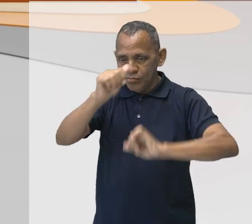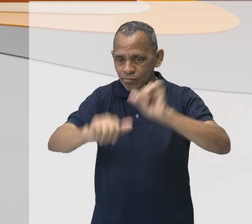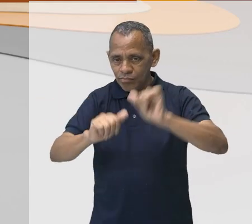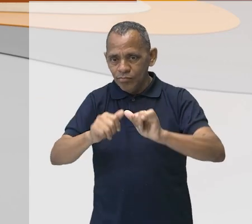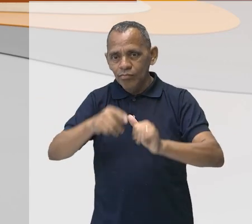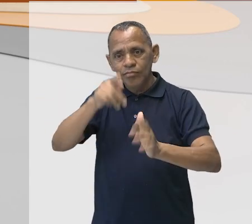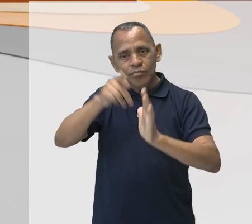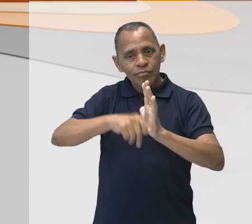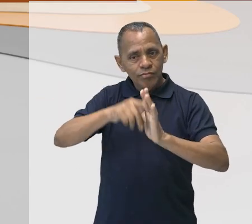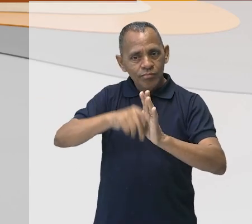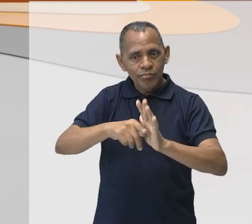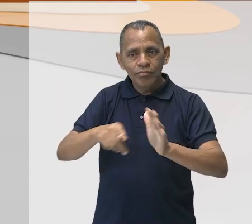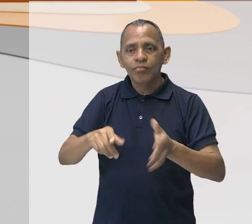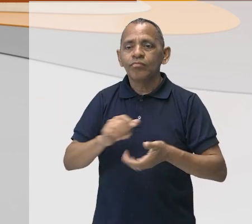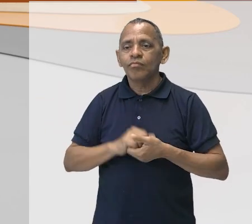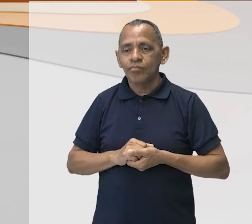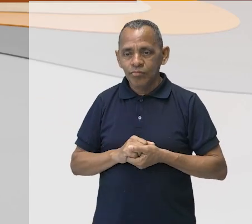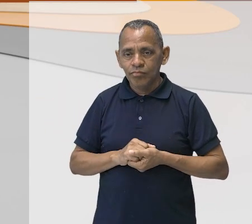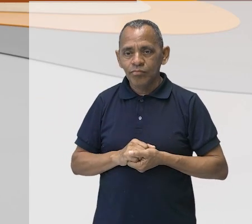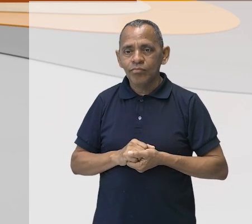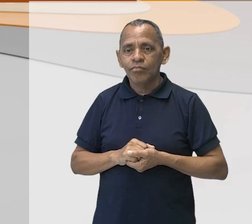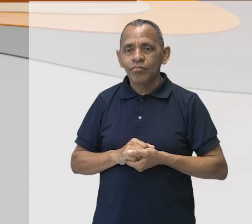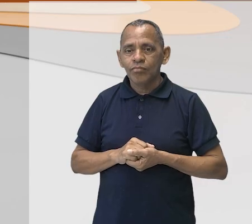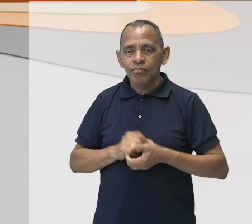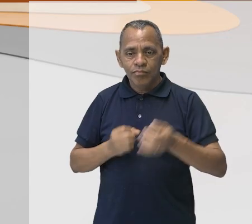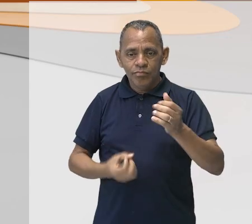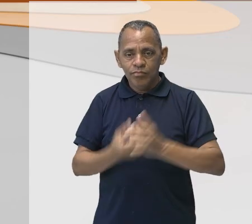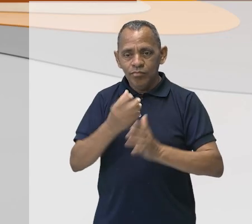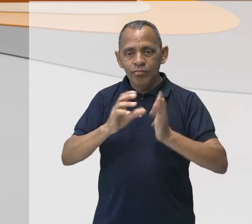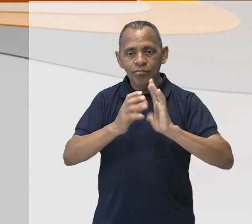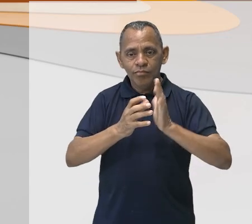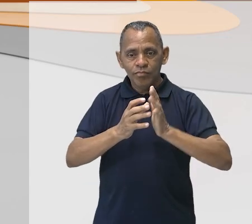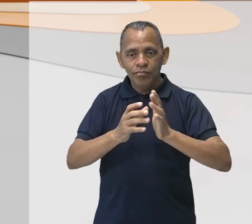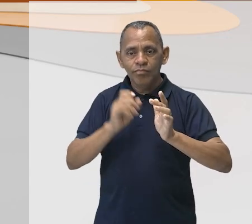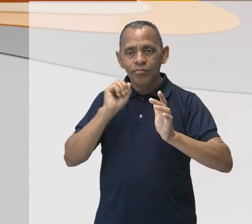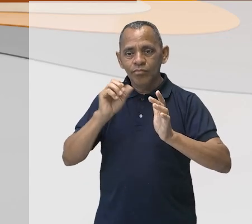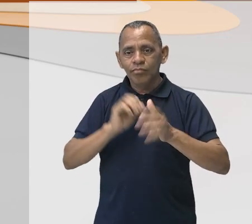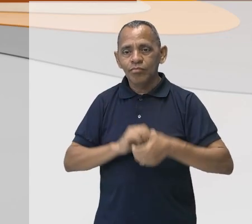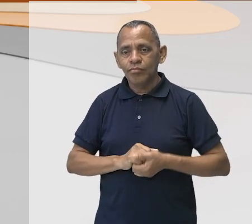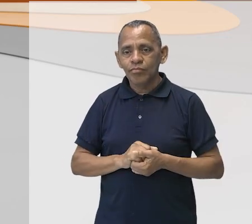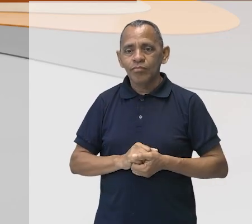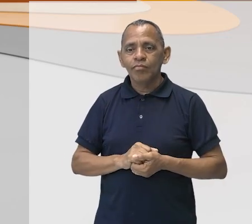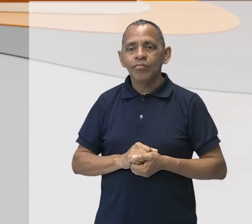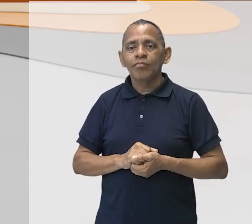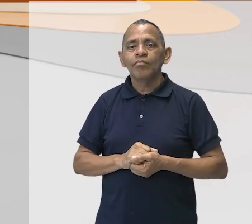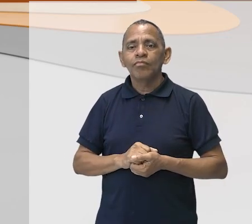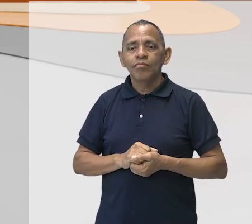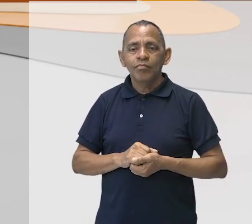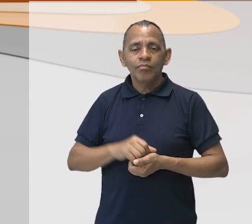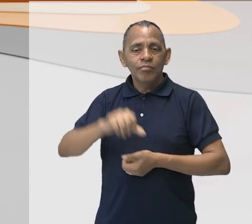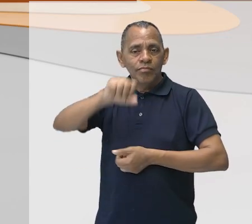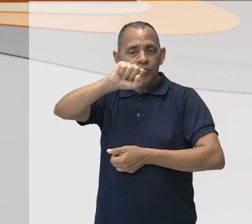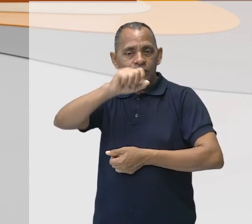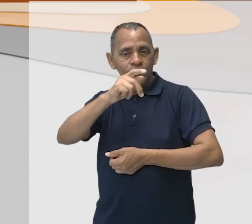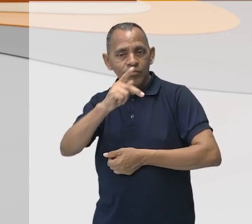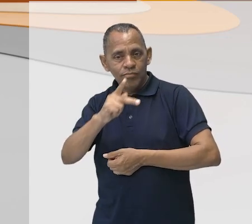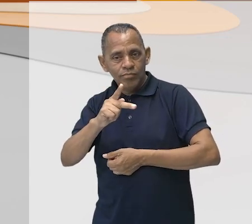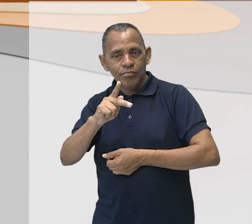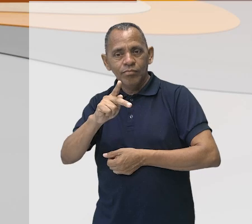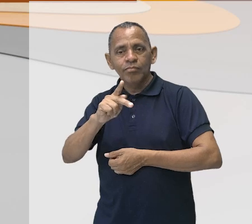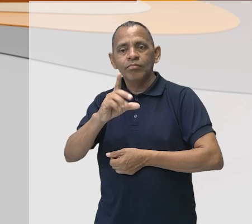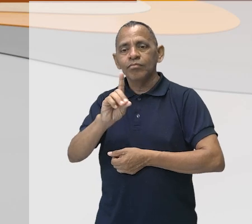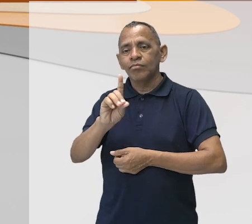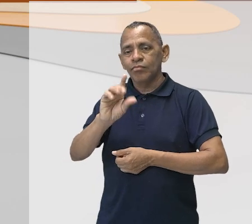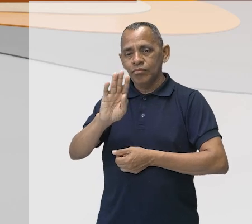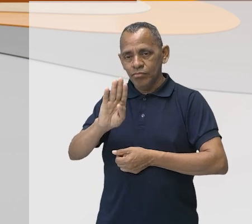Planejamento. Também ajudou a fundar o Partido da Social Democracia Brasileira, conhecido como